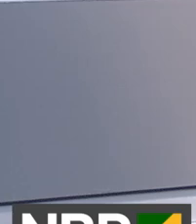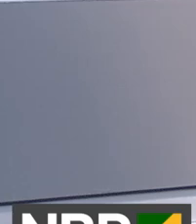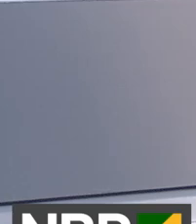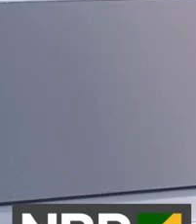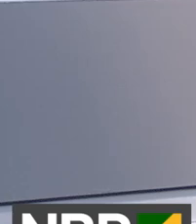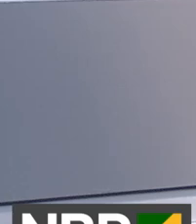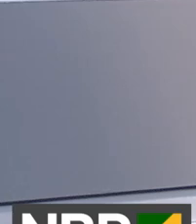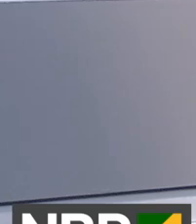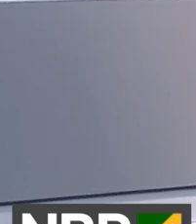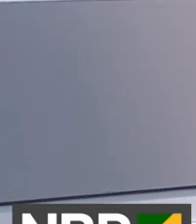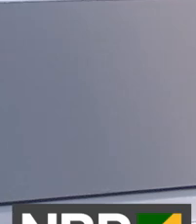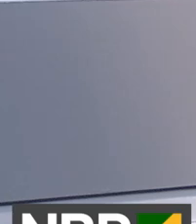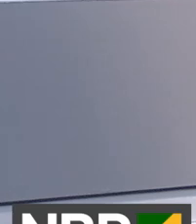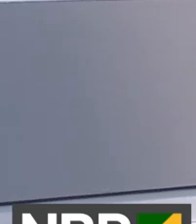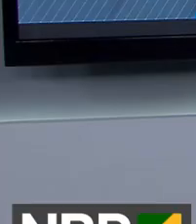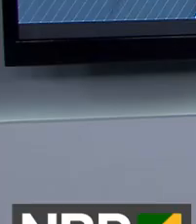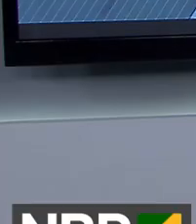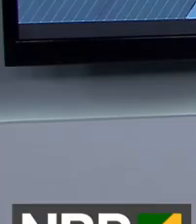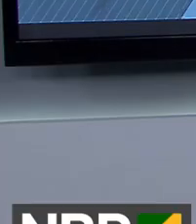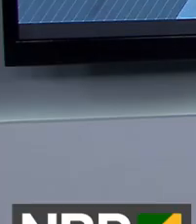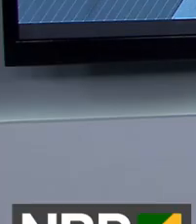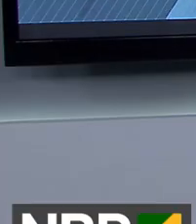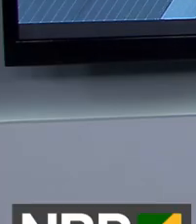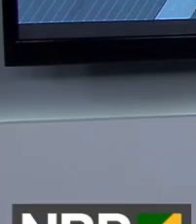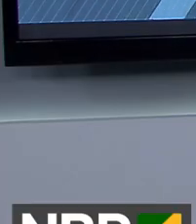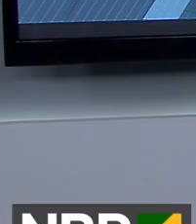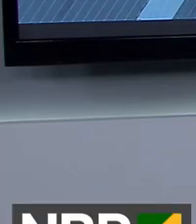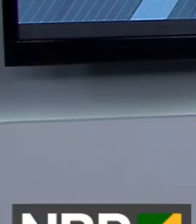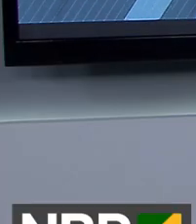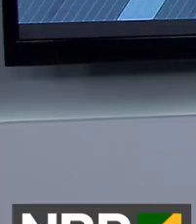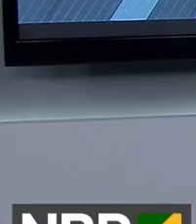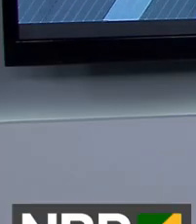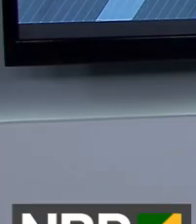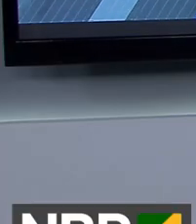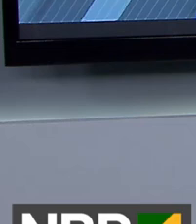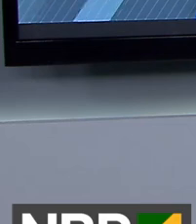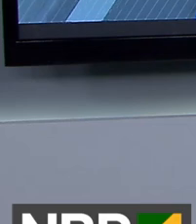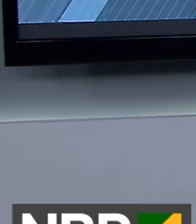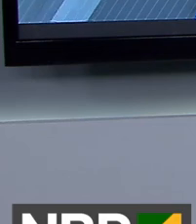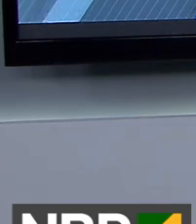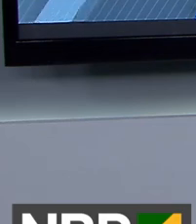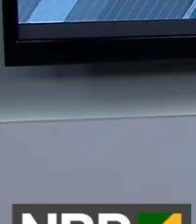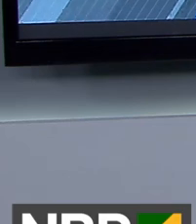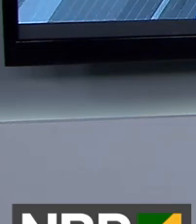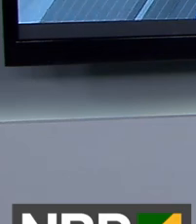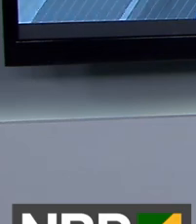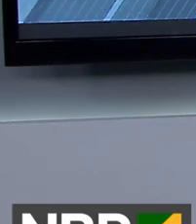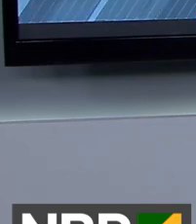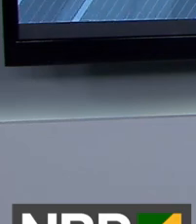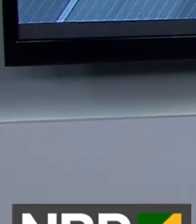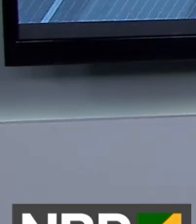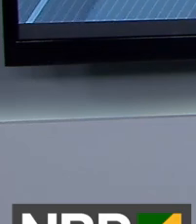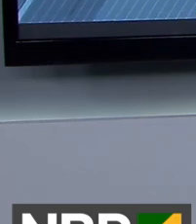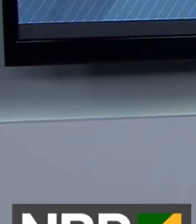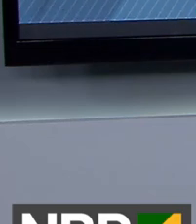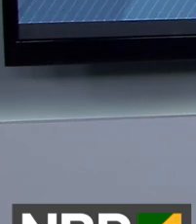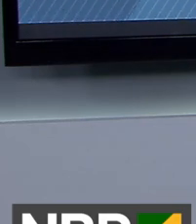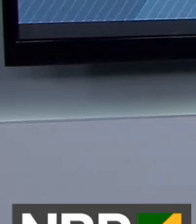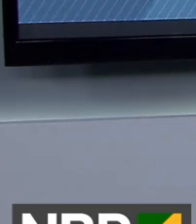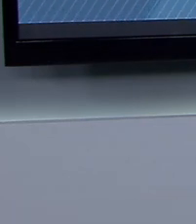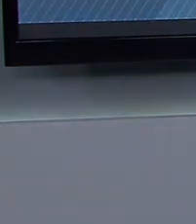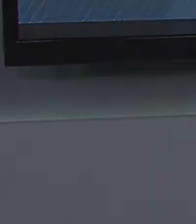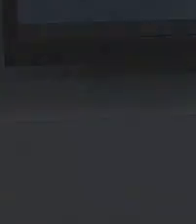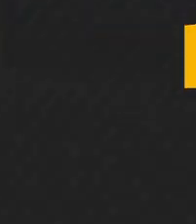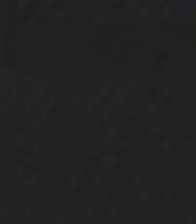com mais de 70 anos nós ficamos por aqui continue com a gente aqui na nbr a tv do governo federal